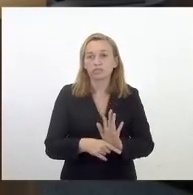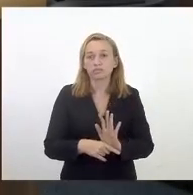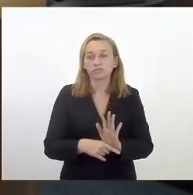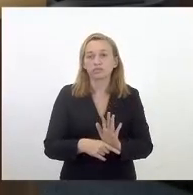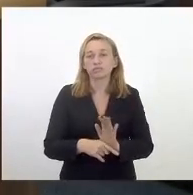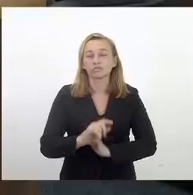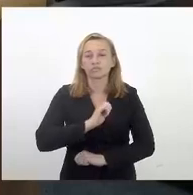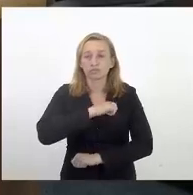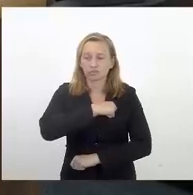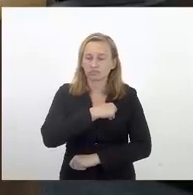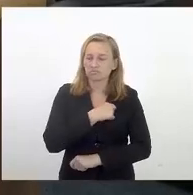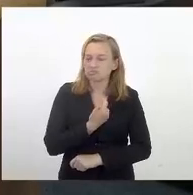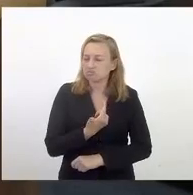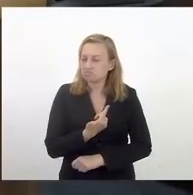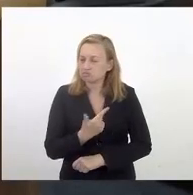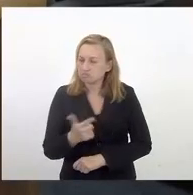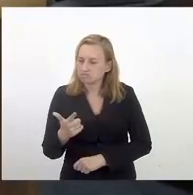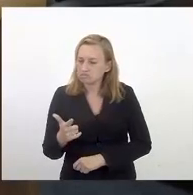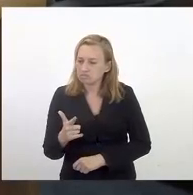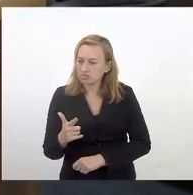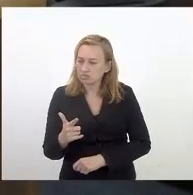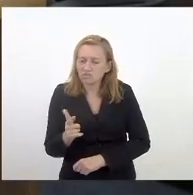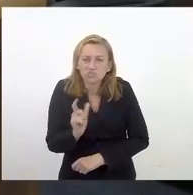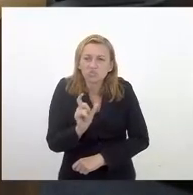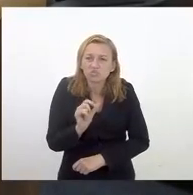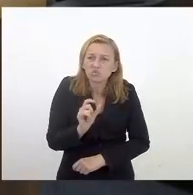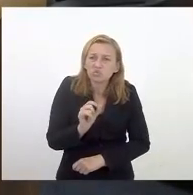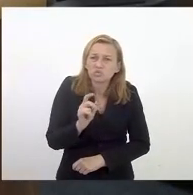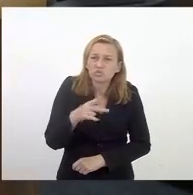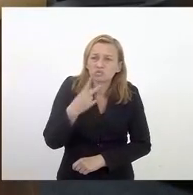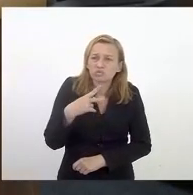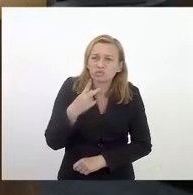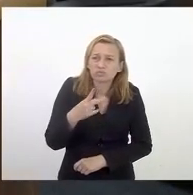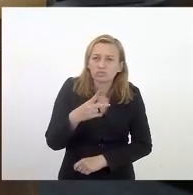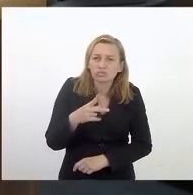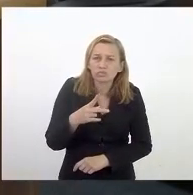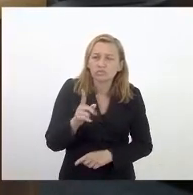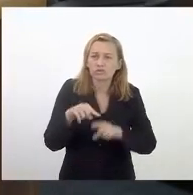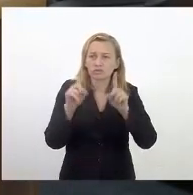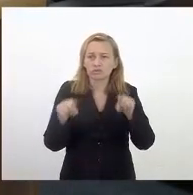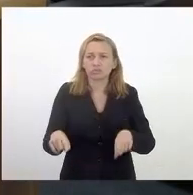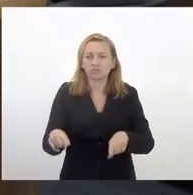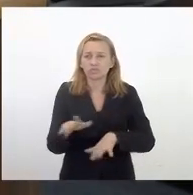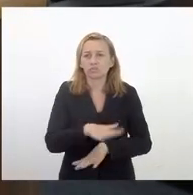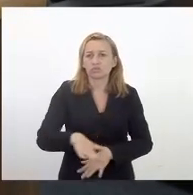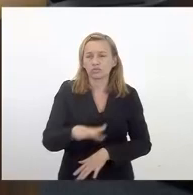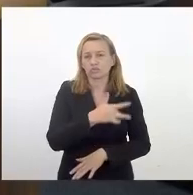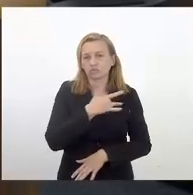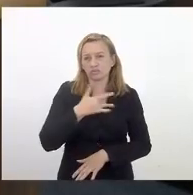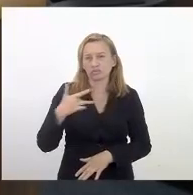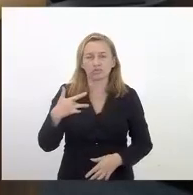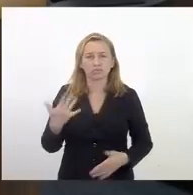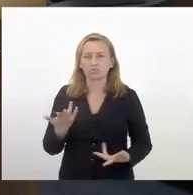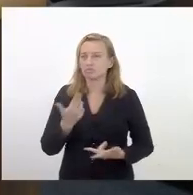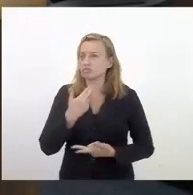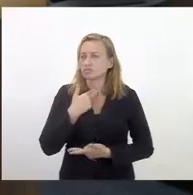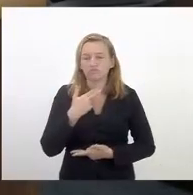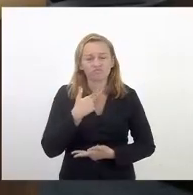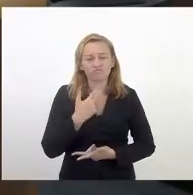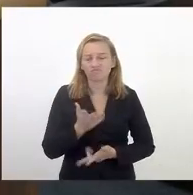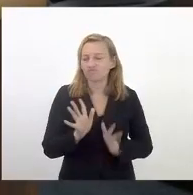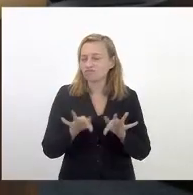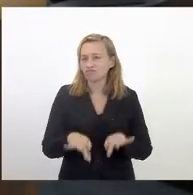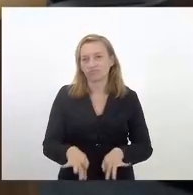e a gente não tem o que dizer aos servidores da área da saúde mas não podemos